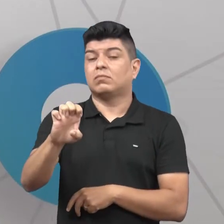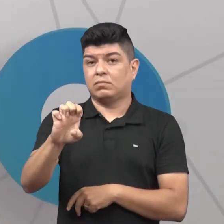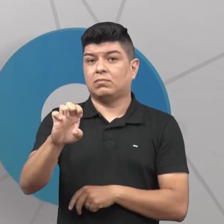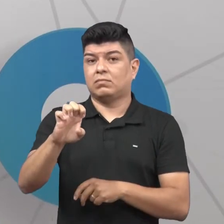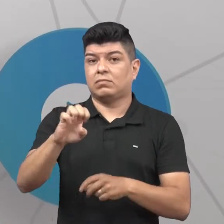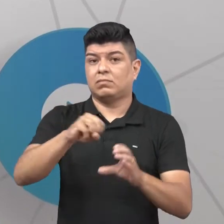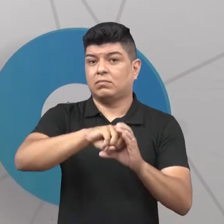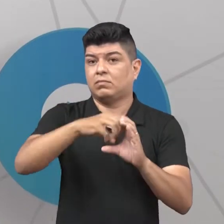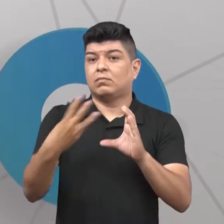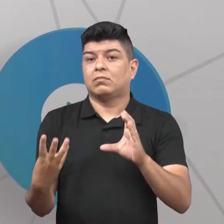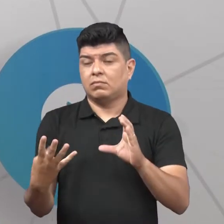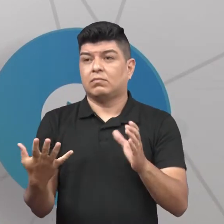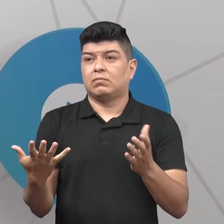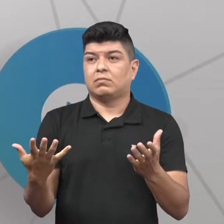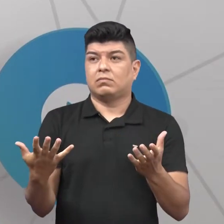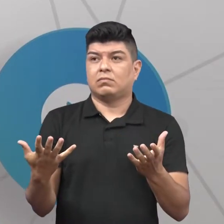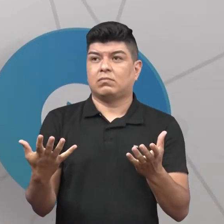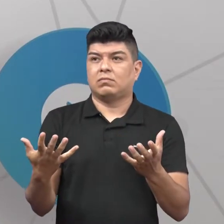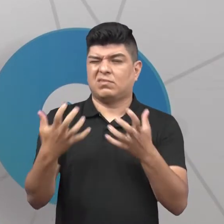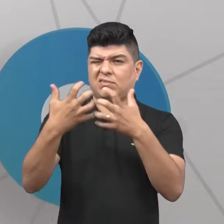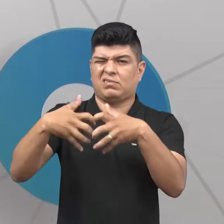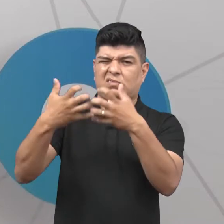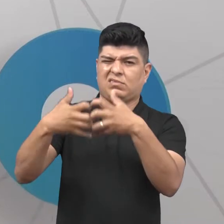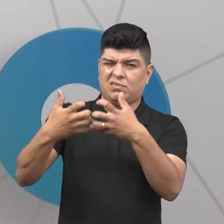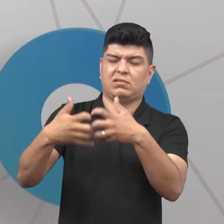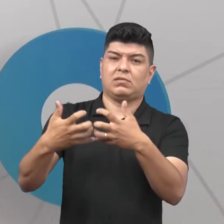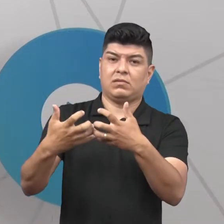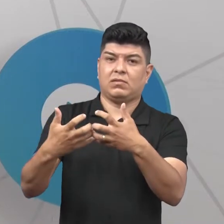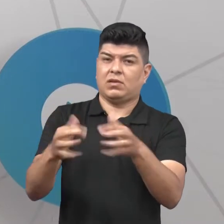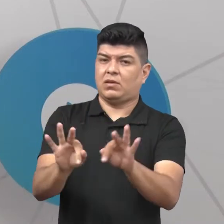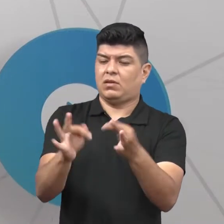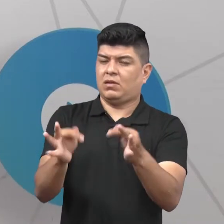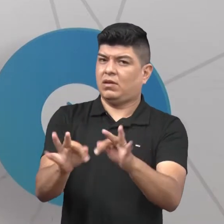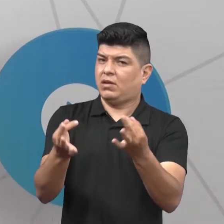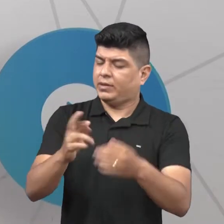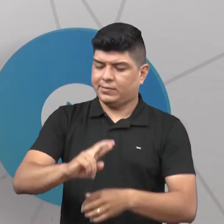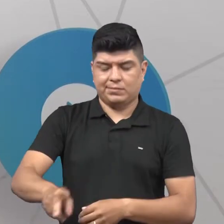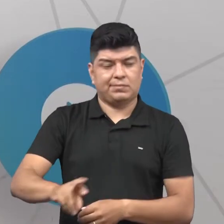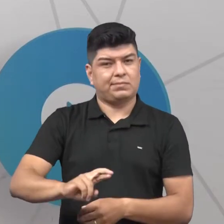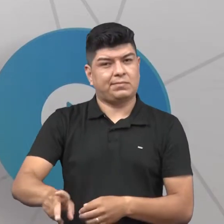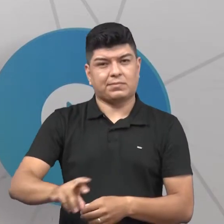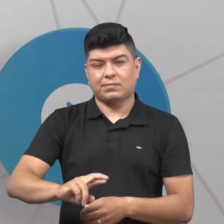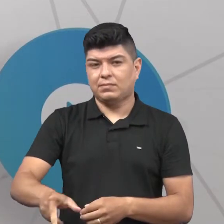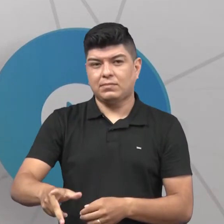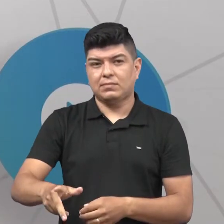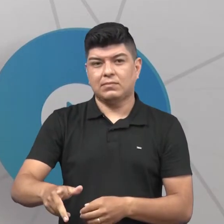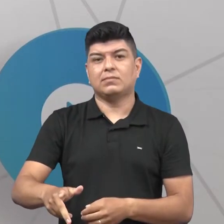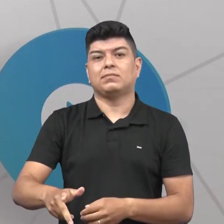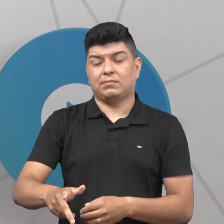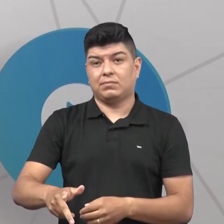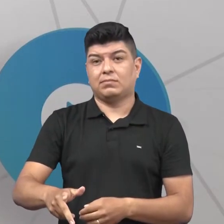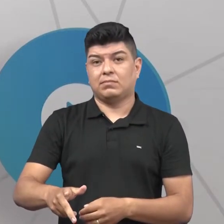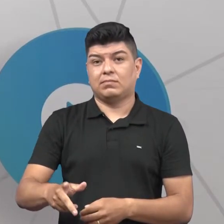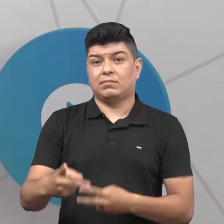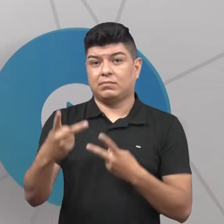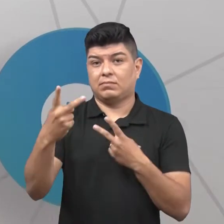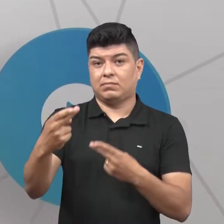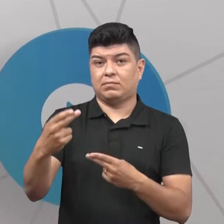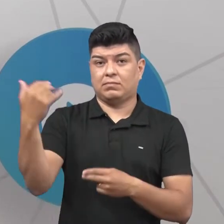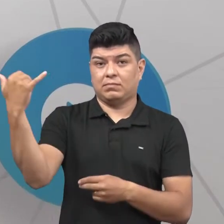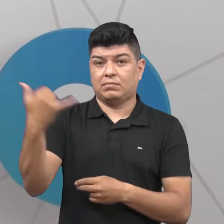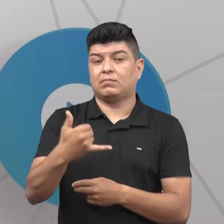de uma complexidade muito grande. Então não é tão simples, né? Como mencionava Locke, na questão